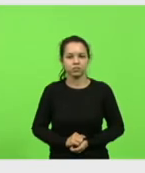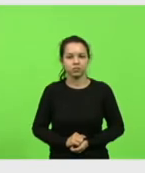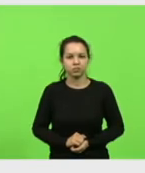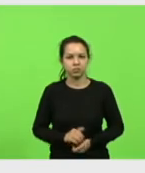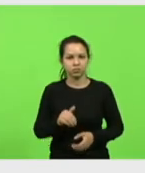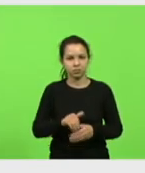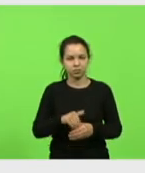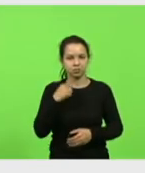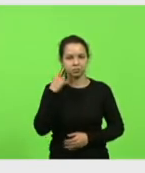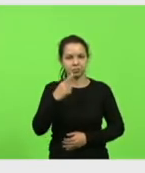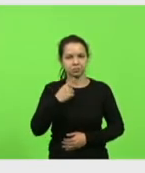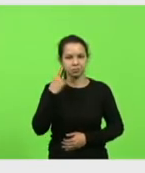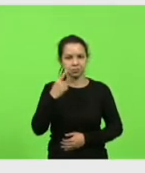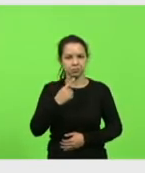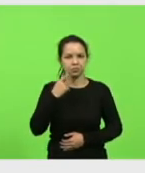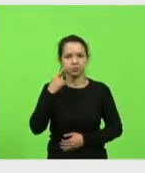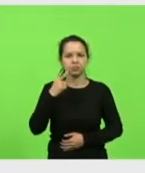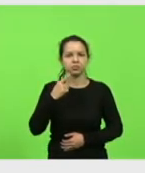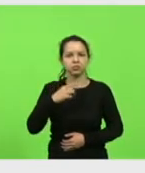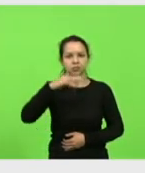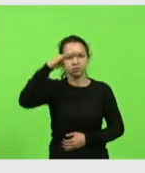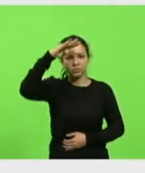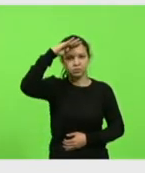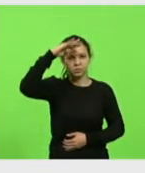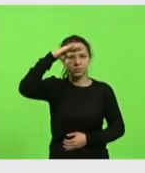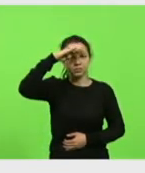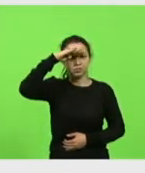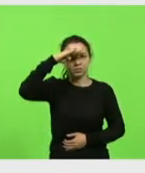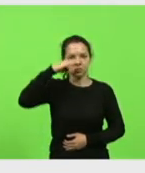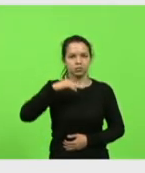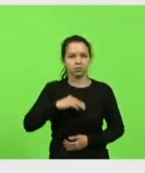Como vota deputado Jean Kuma?